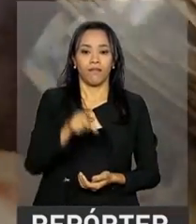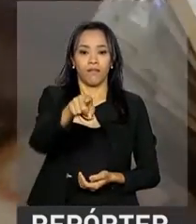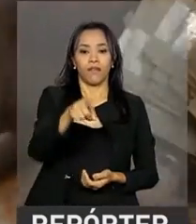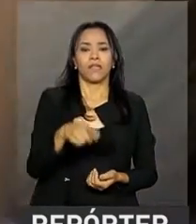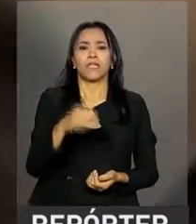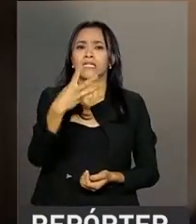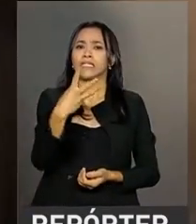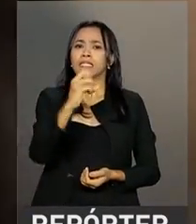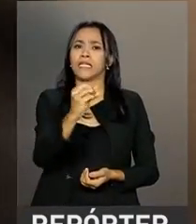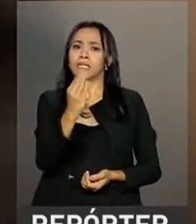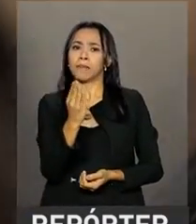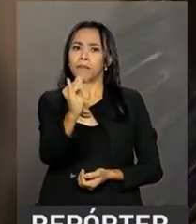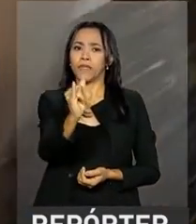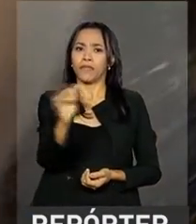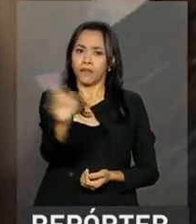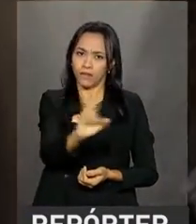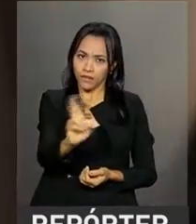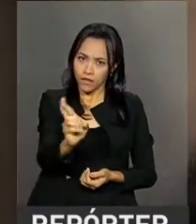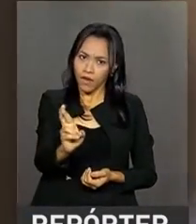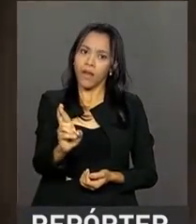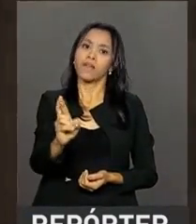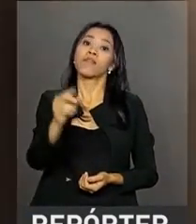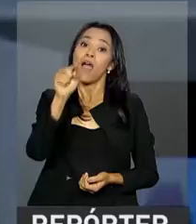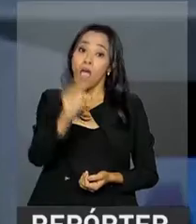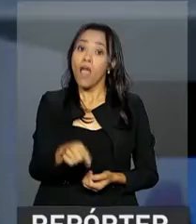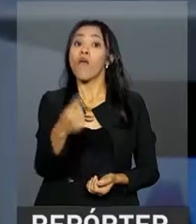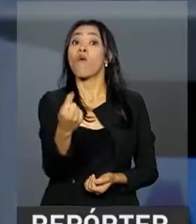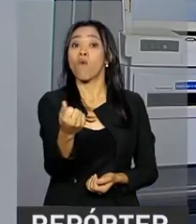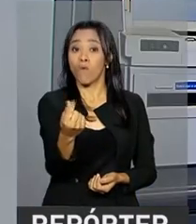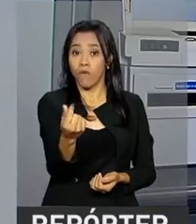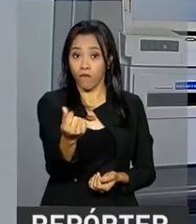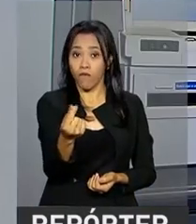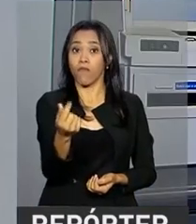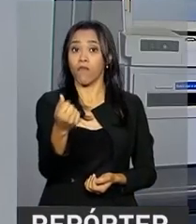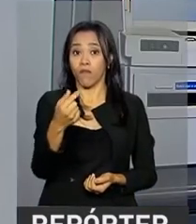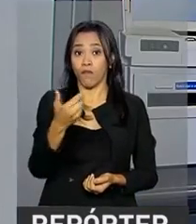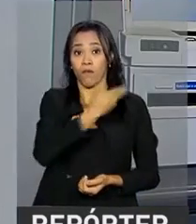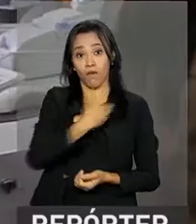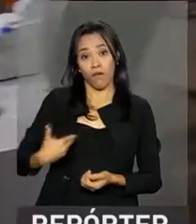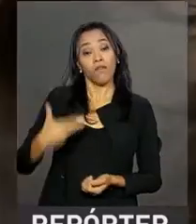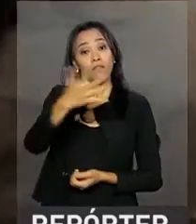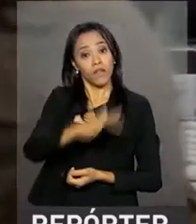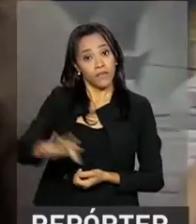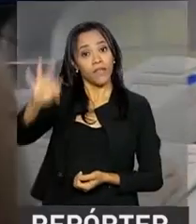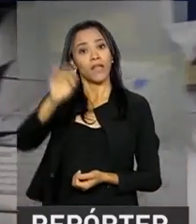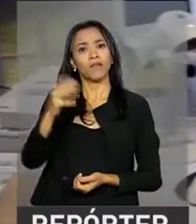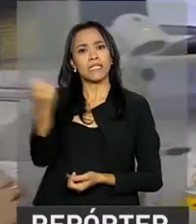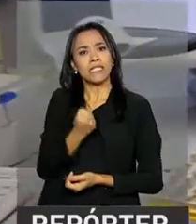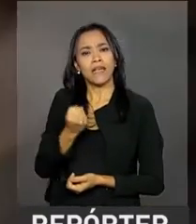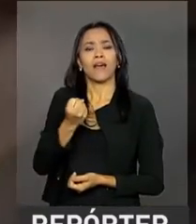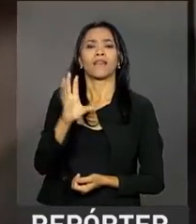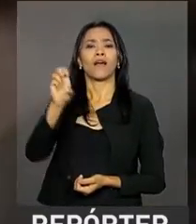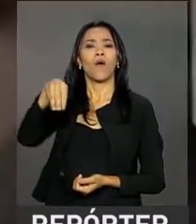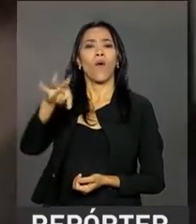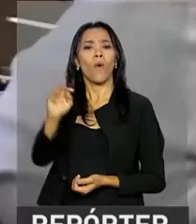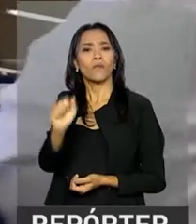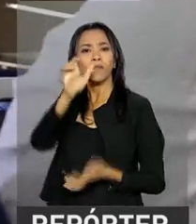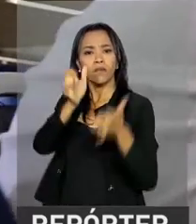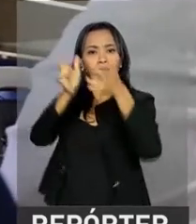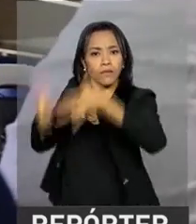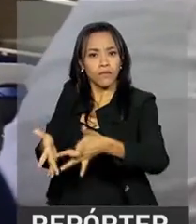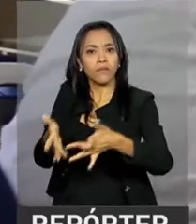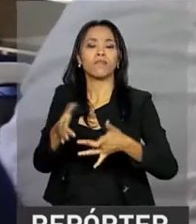Cerca de 30 bilhões de reais. Esse é o valor estimado pelo governo federal de saques das contas inativas